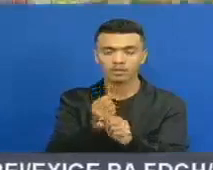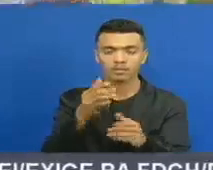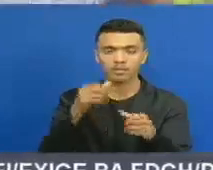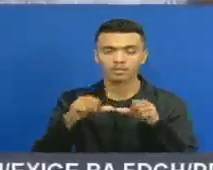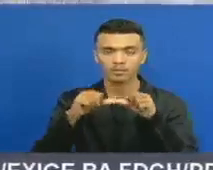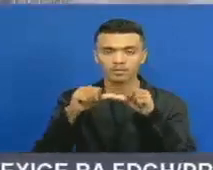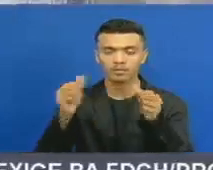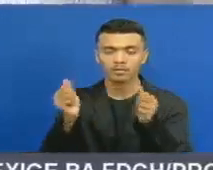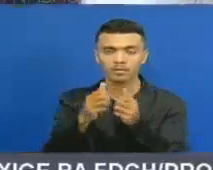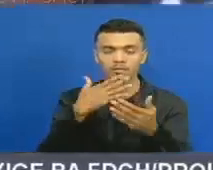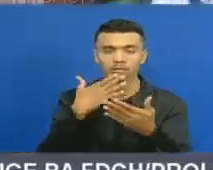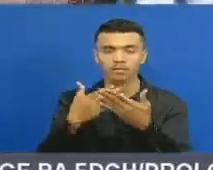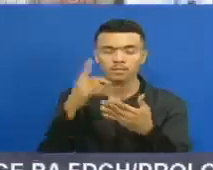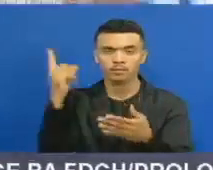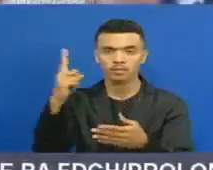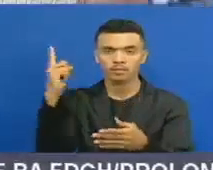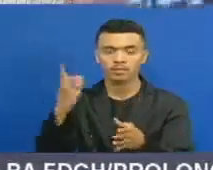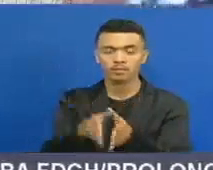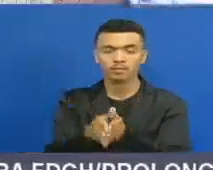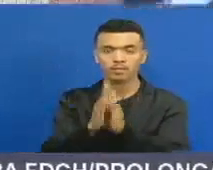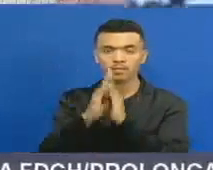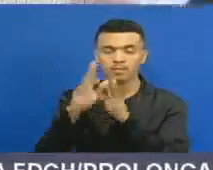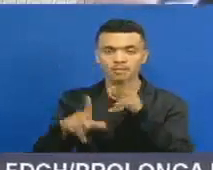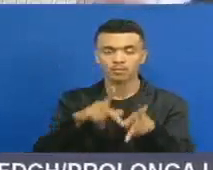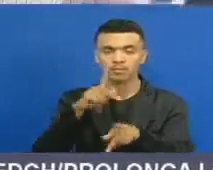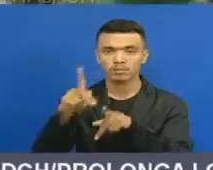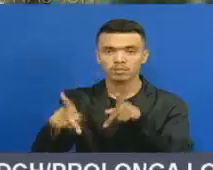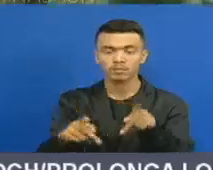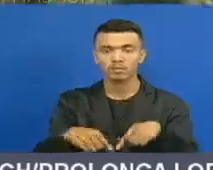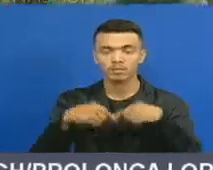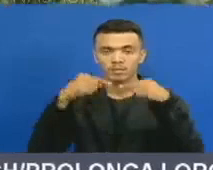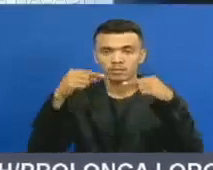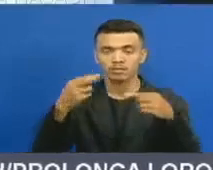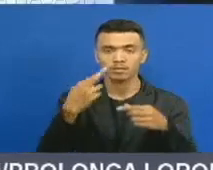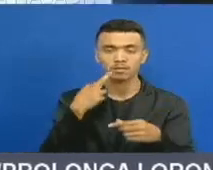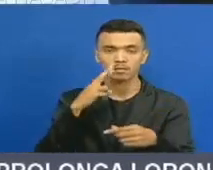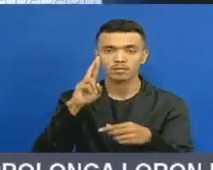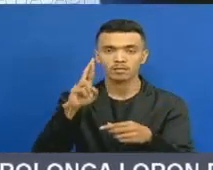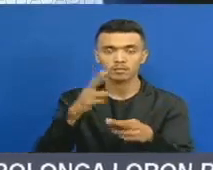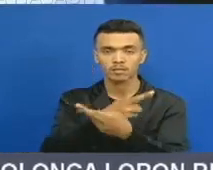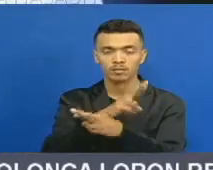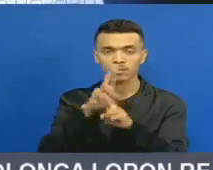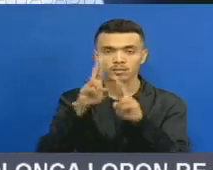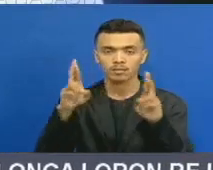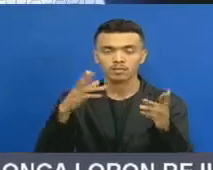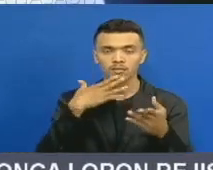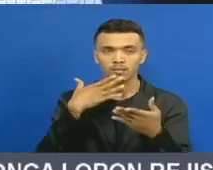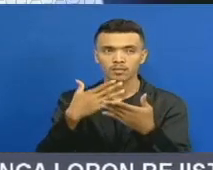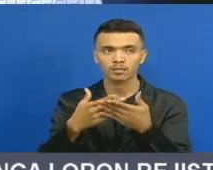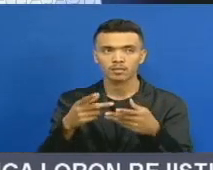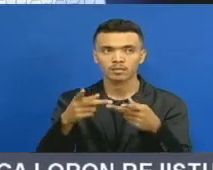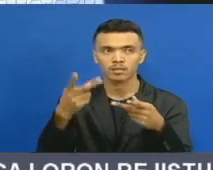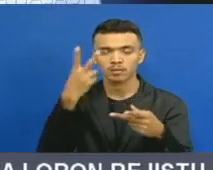rodiak, mas bem na fato em russo beneficiário sira ato esforço an no nível for resultado nebe diak. Quando vem aqui está bom, serve direito o